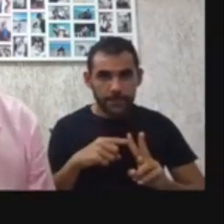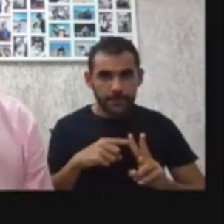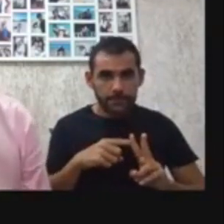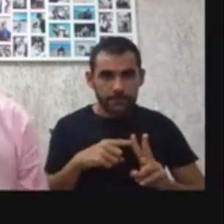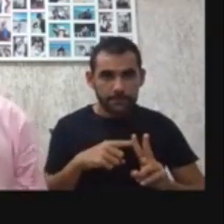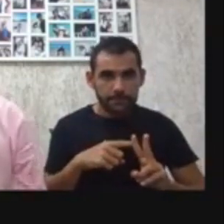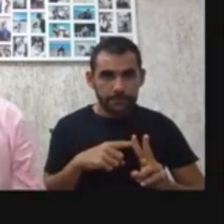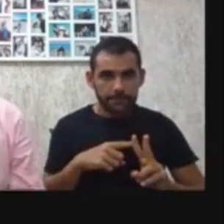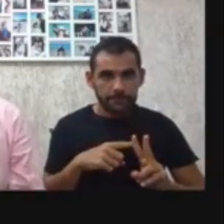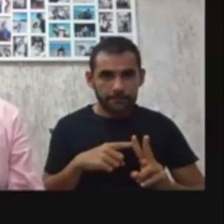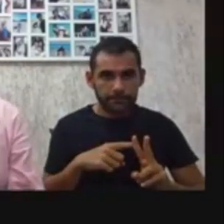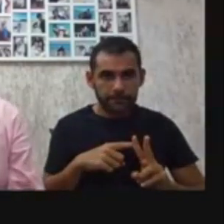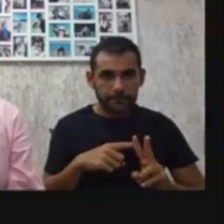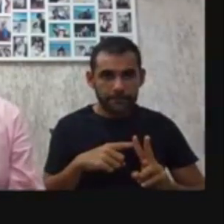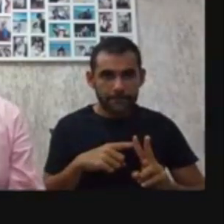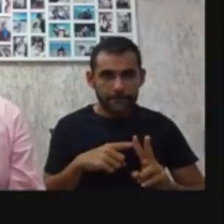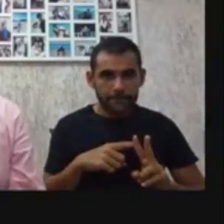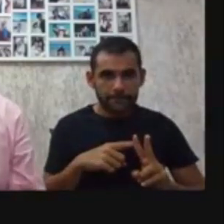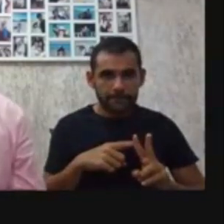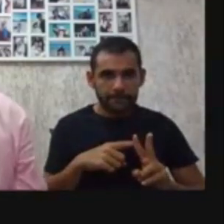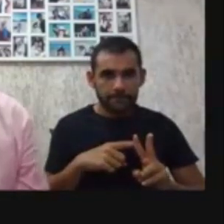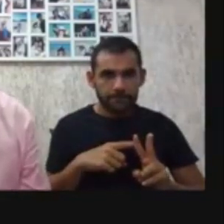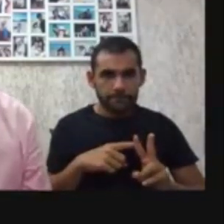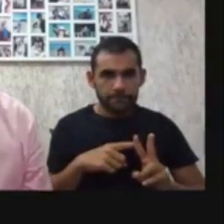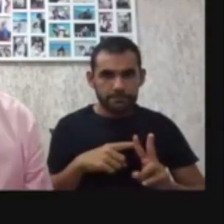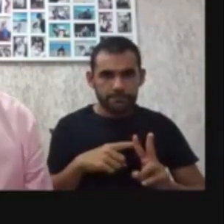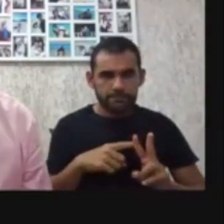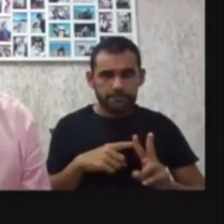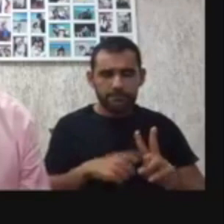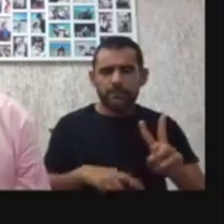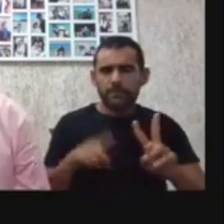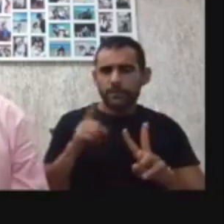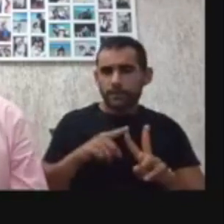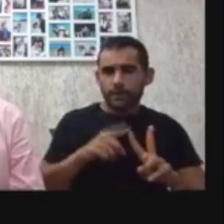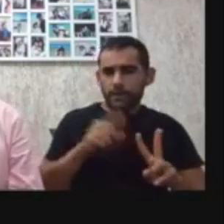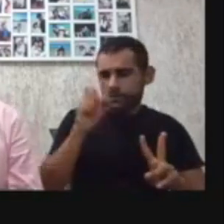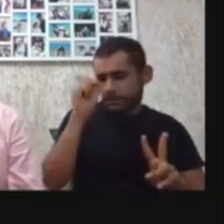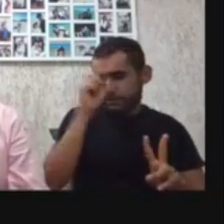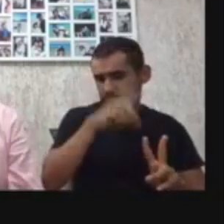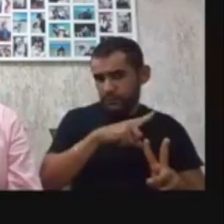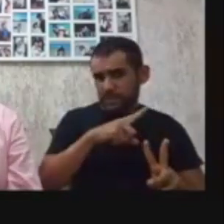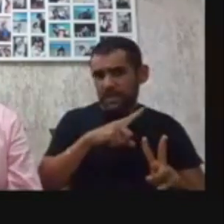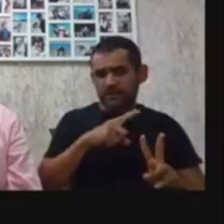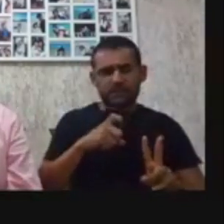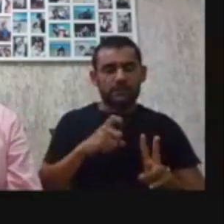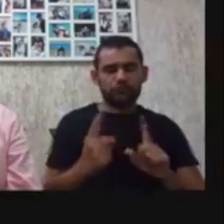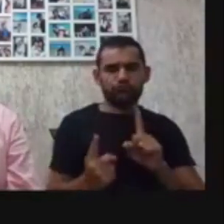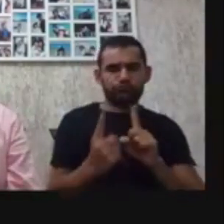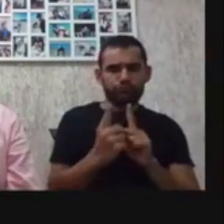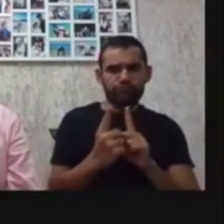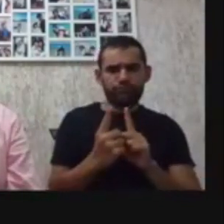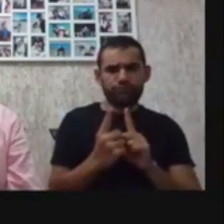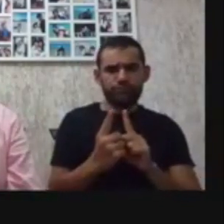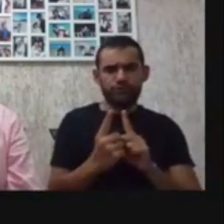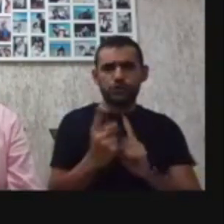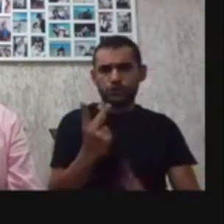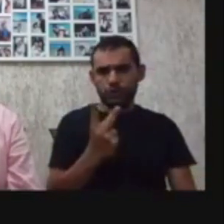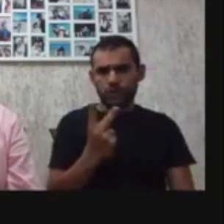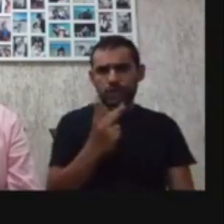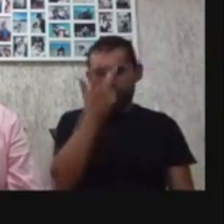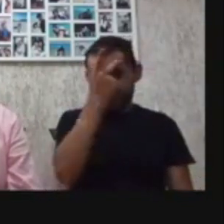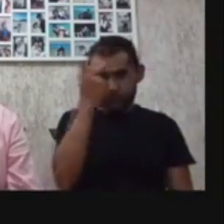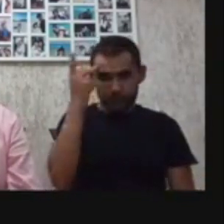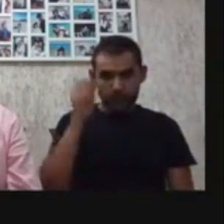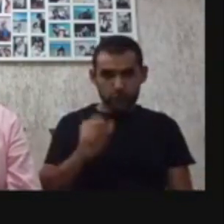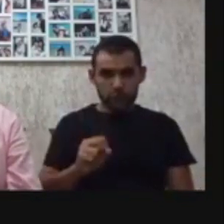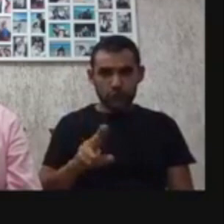Não vou chamar de não atendimento, mas assim, a dificuldade de atendimento dessas duas casas de pacientes que vêm do SUS, né?